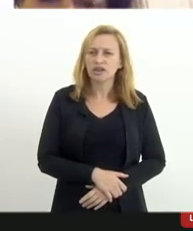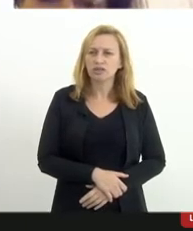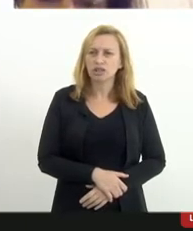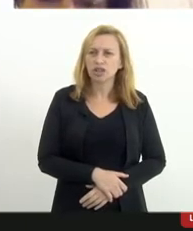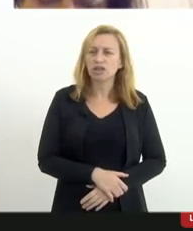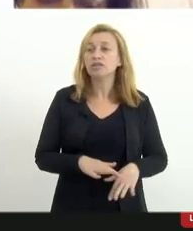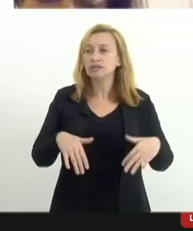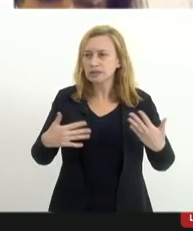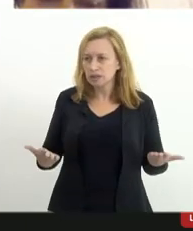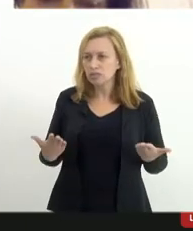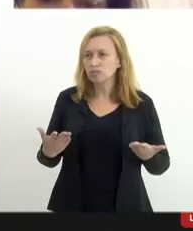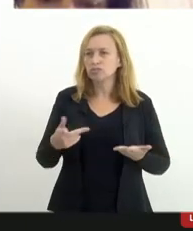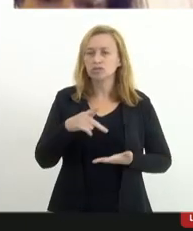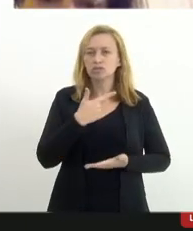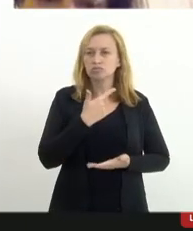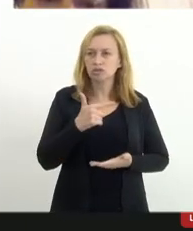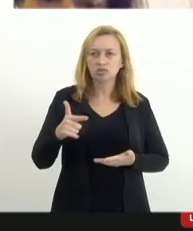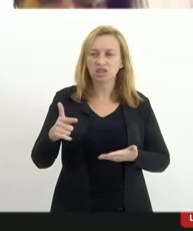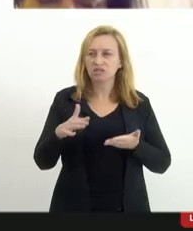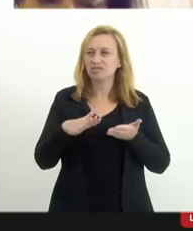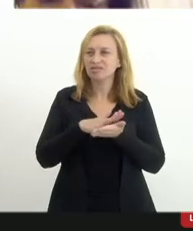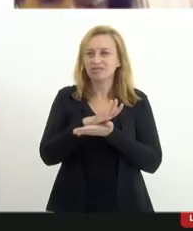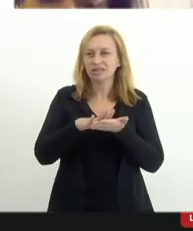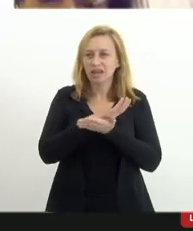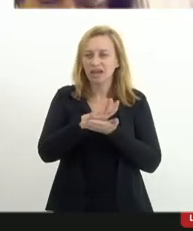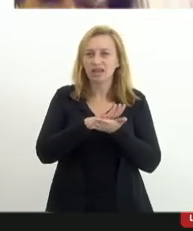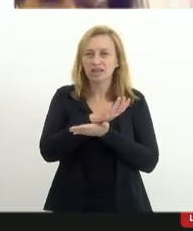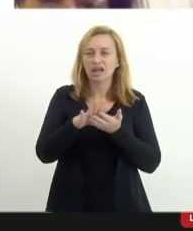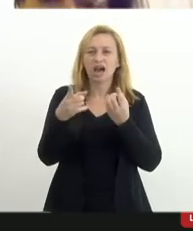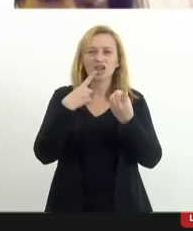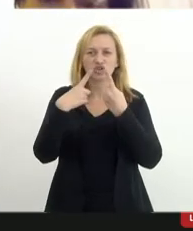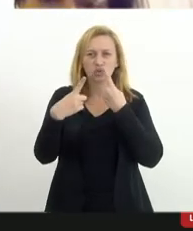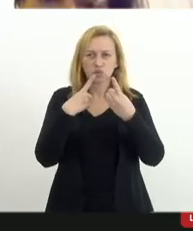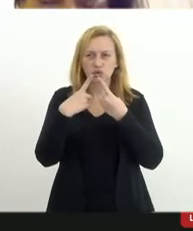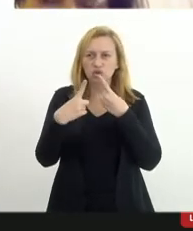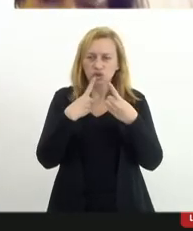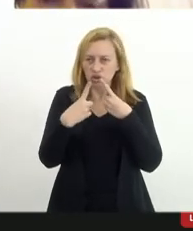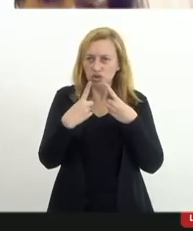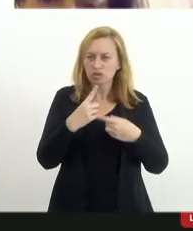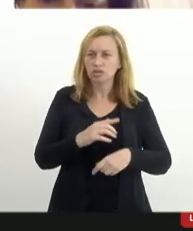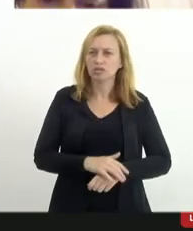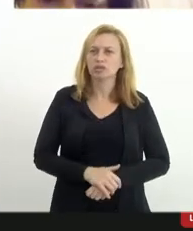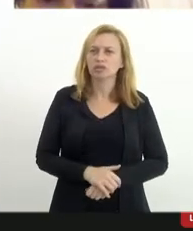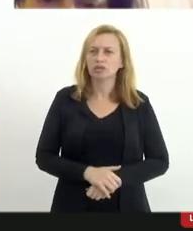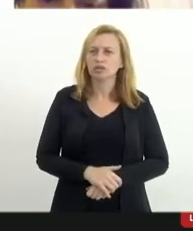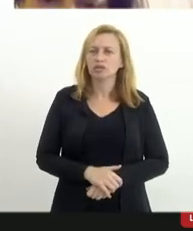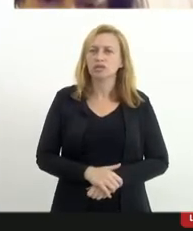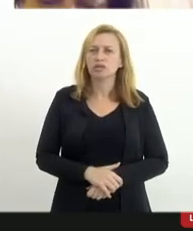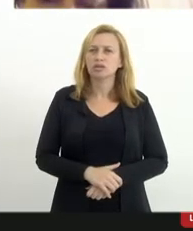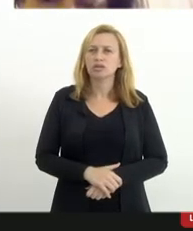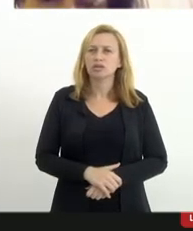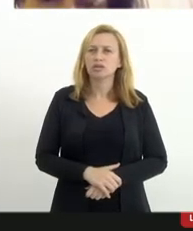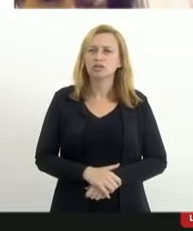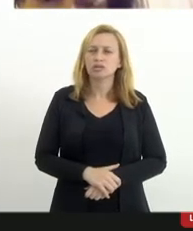Não havendo mais questões a serem discutidas no dia de